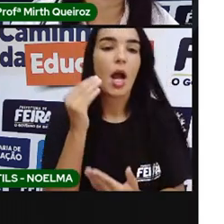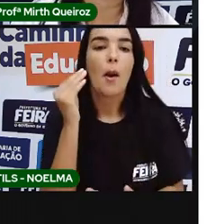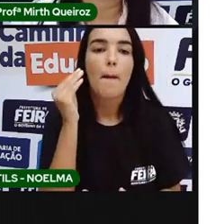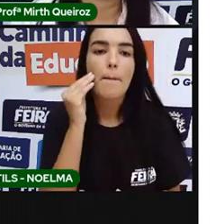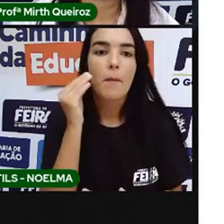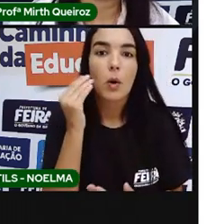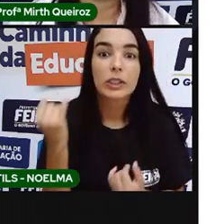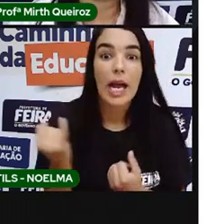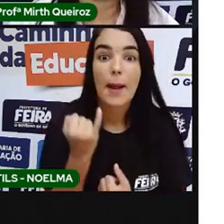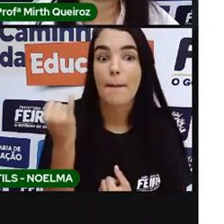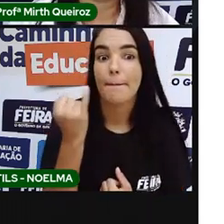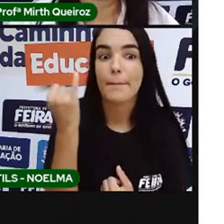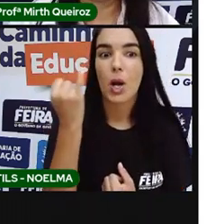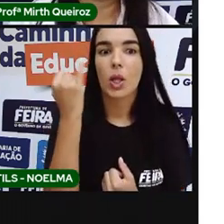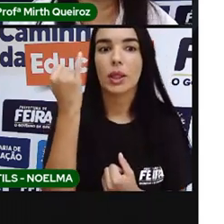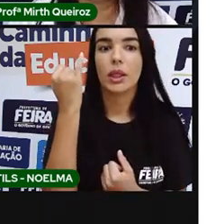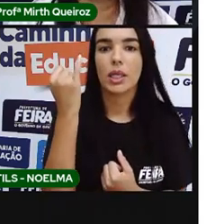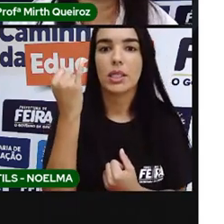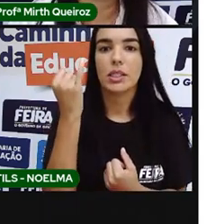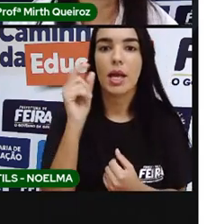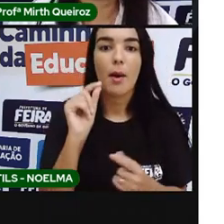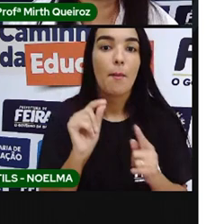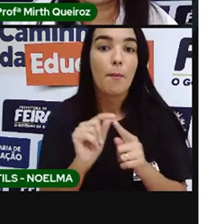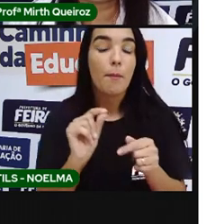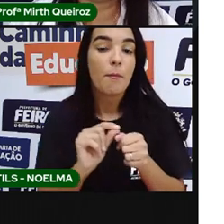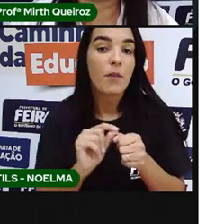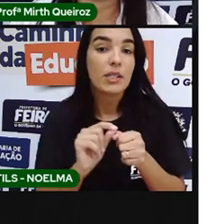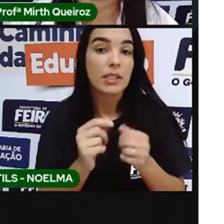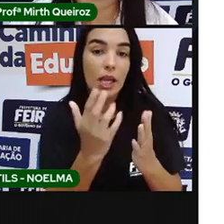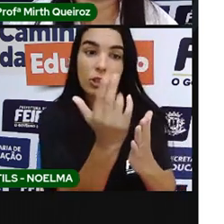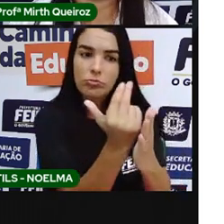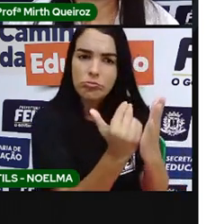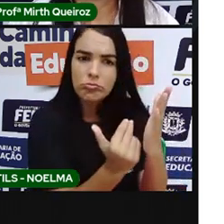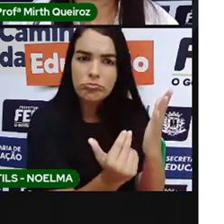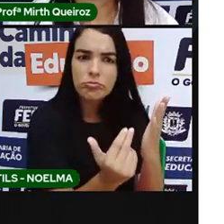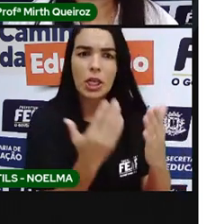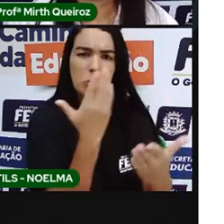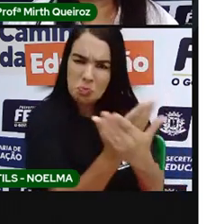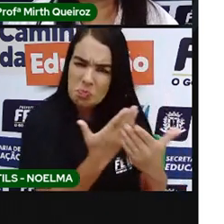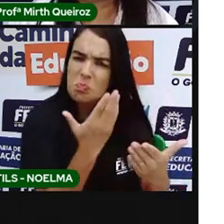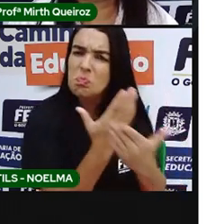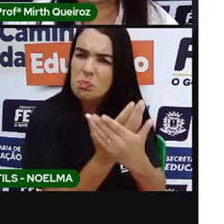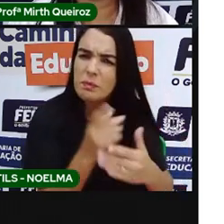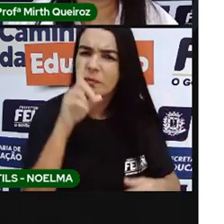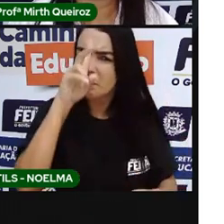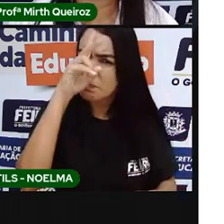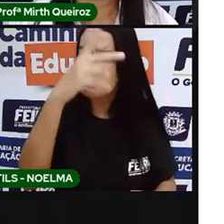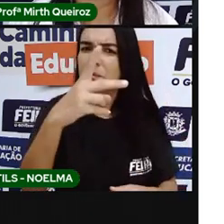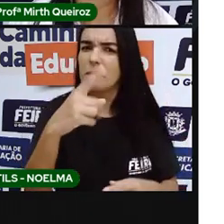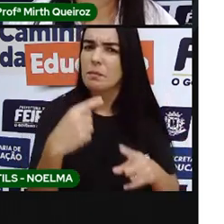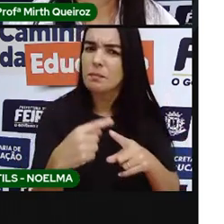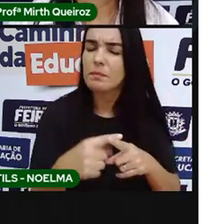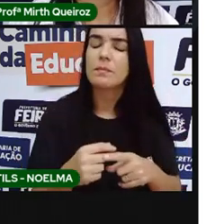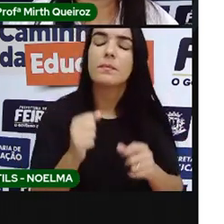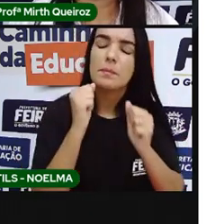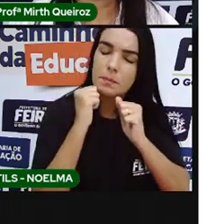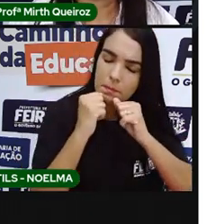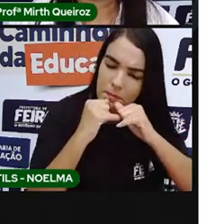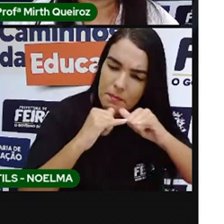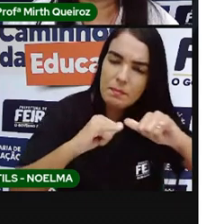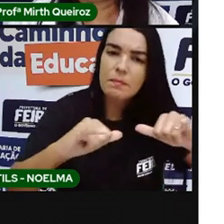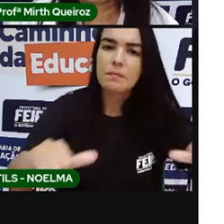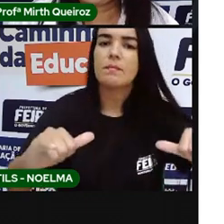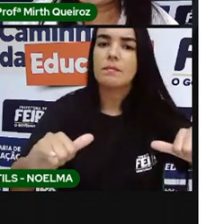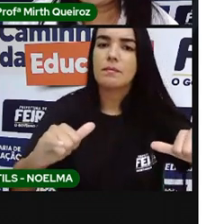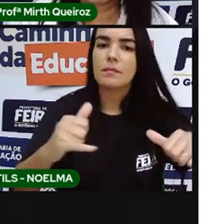próximo slide é era um artistas estudado tá isso né E eles funções importantes que era o